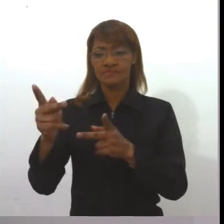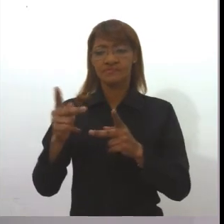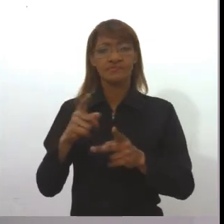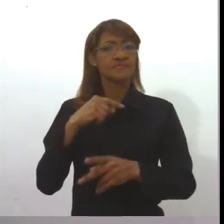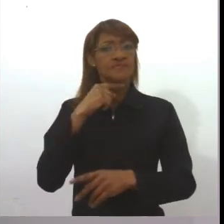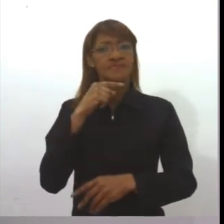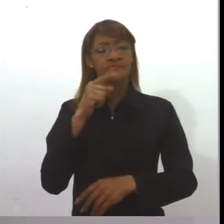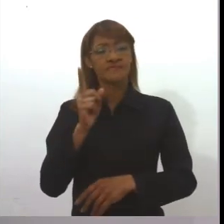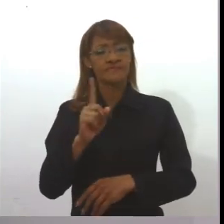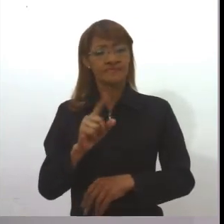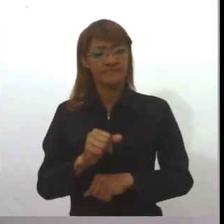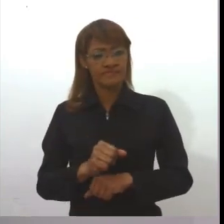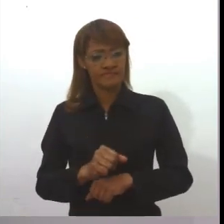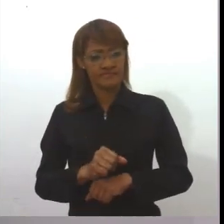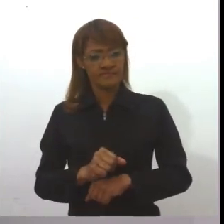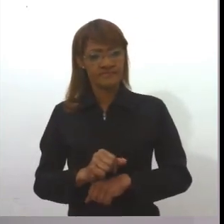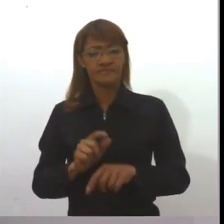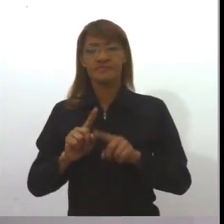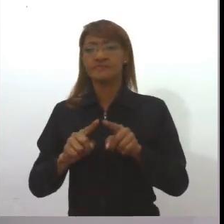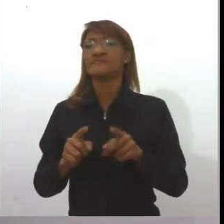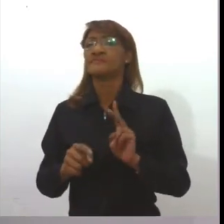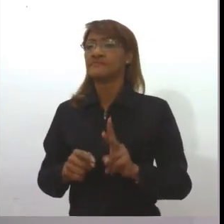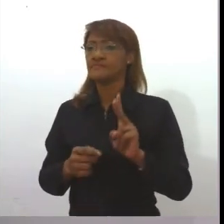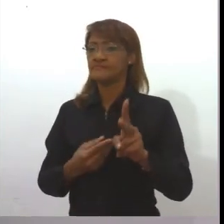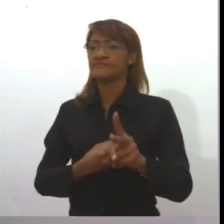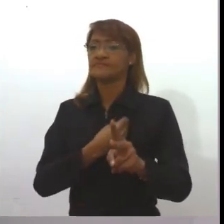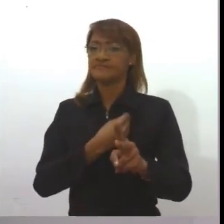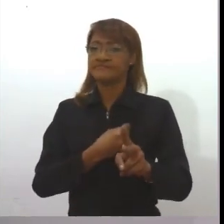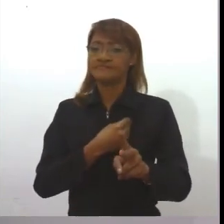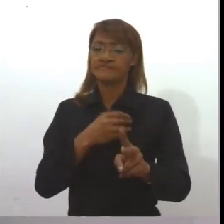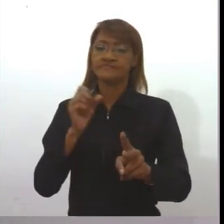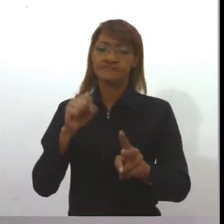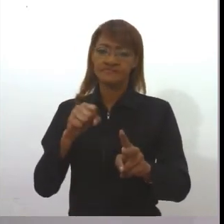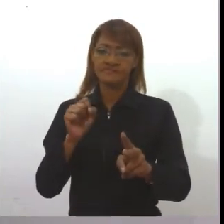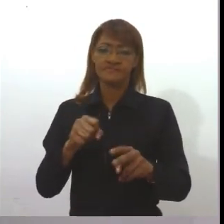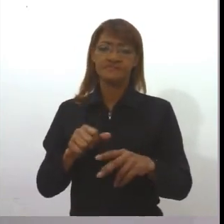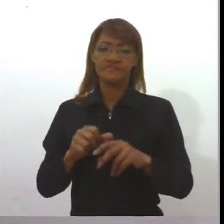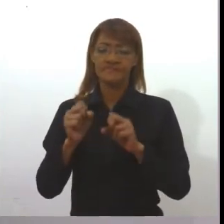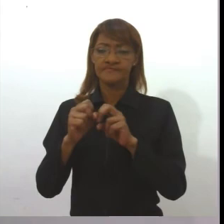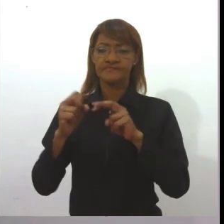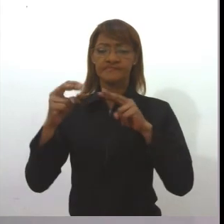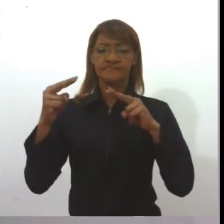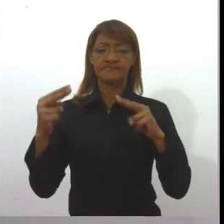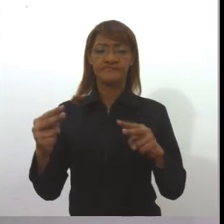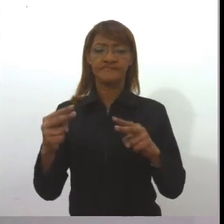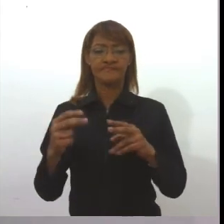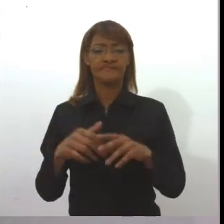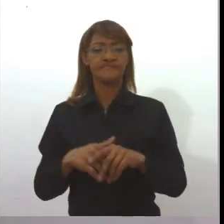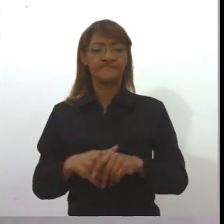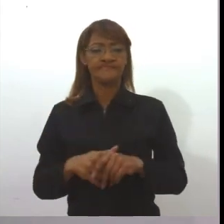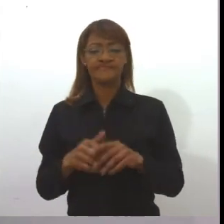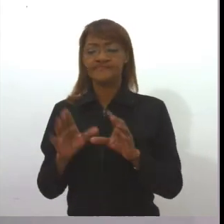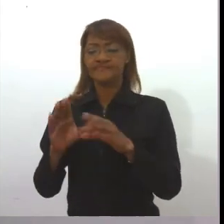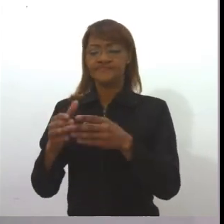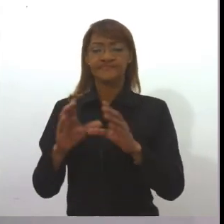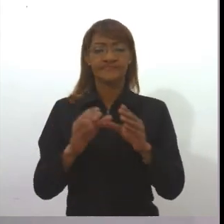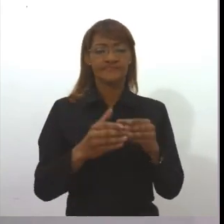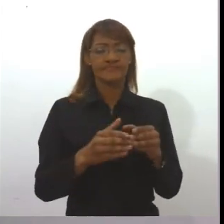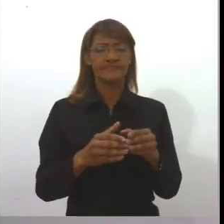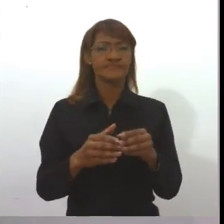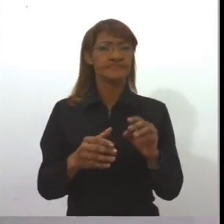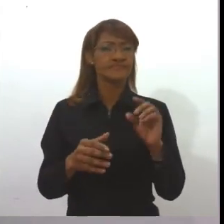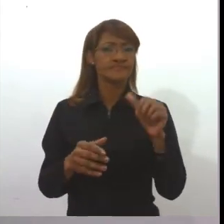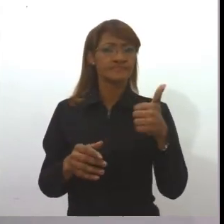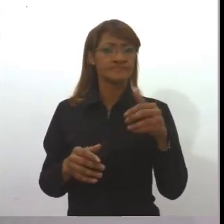vir, mas eles não vão deixar de participar por isso, né? Então, aqueles que não conseguiram vir farão de forma virtual, e como eles estarão divididos em pequenos grupos de 10